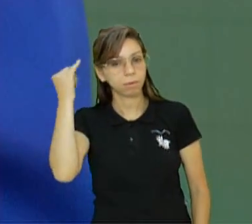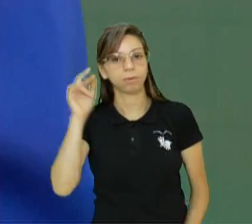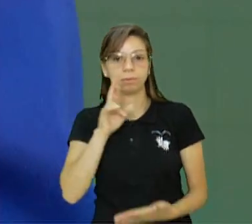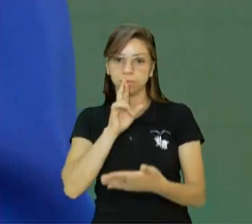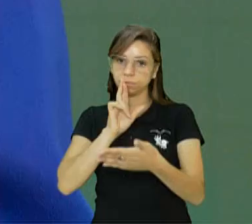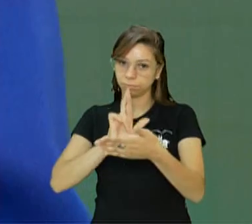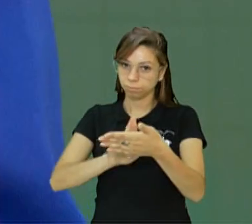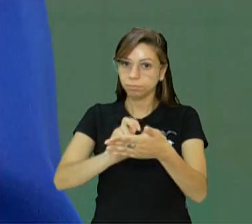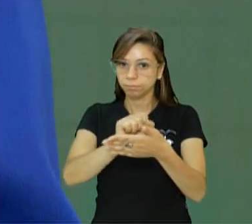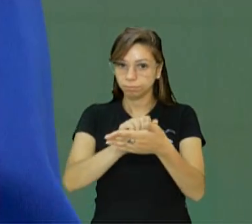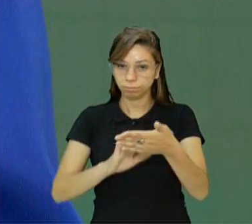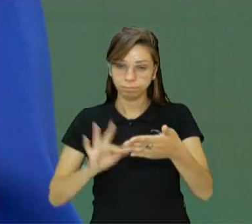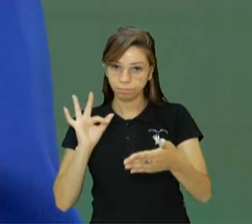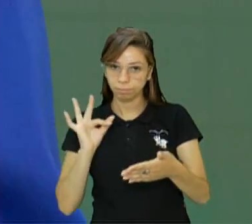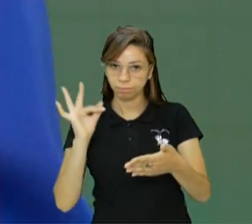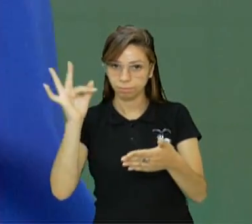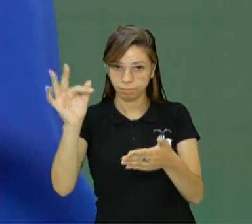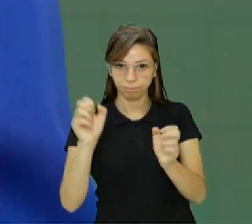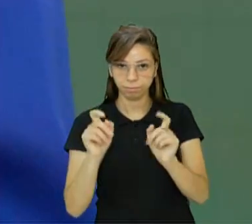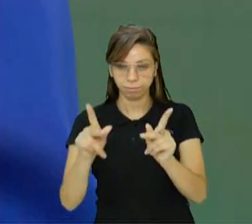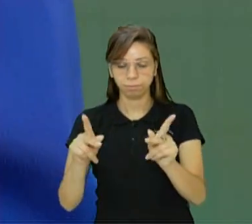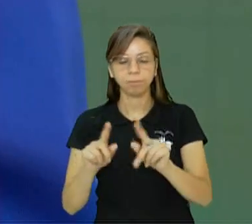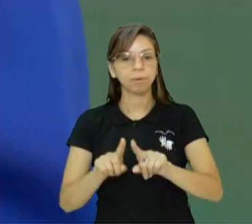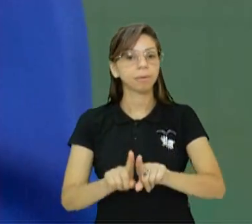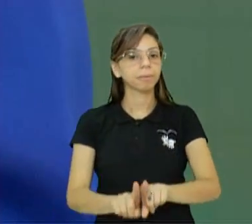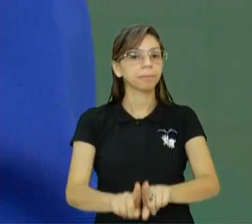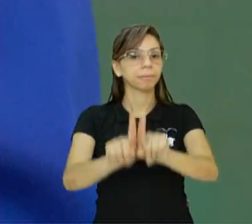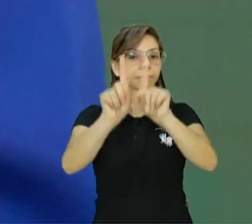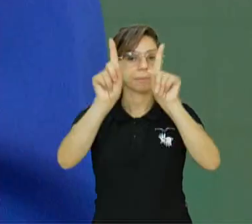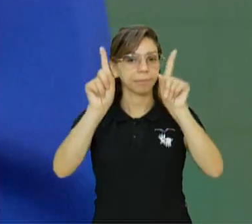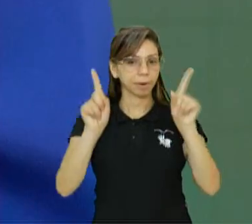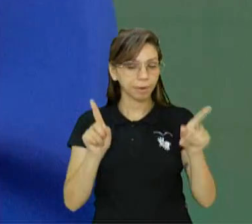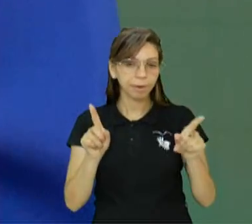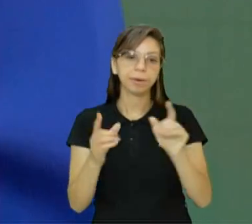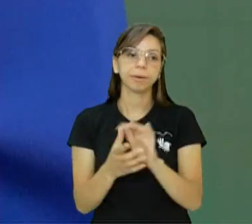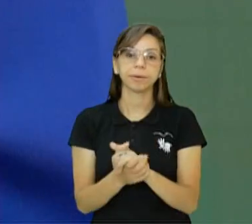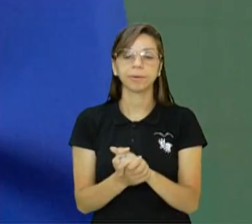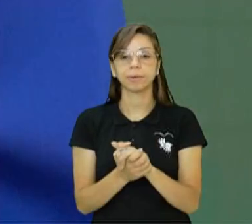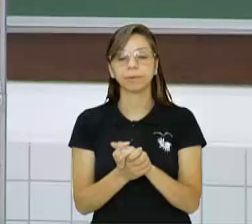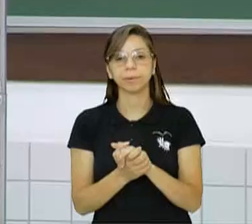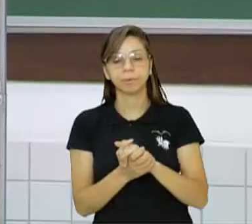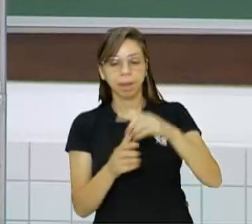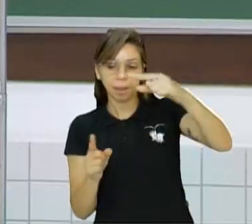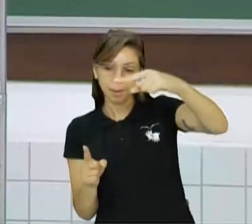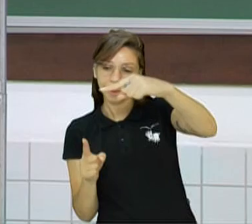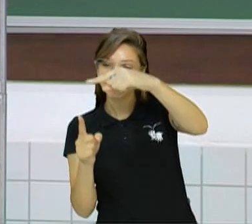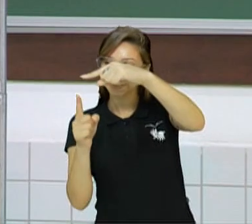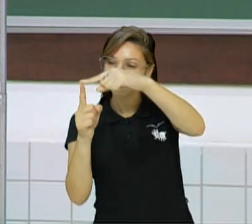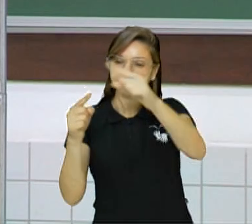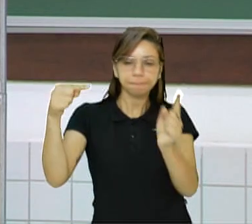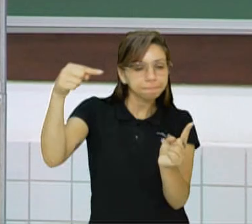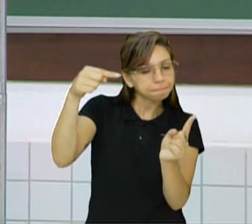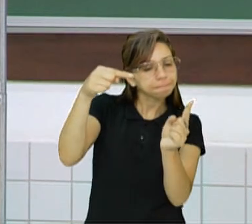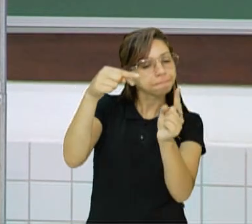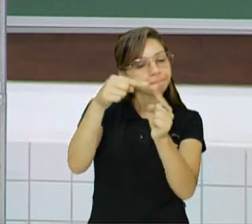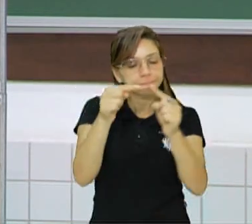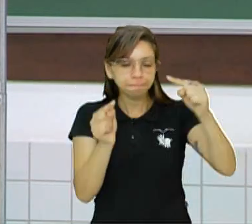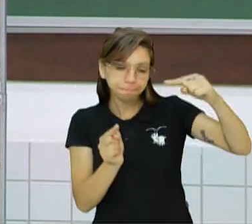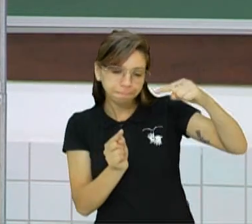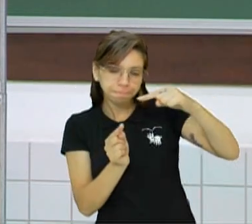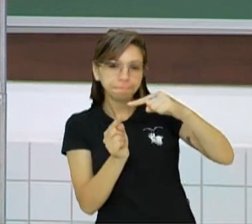de alguns exercícios futuramente, tá bom? Mas nós encaixamos aqui os lados e nós